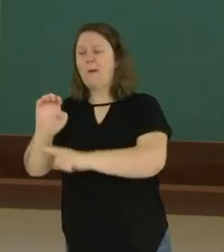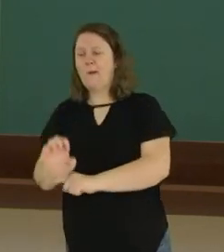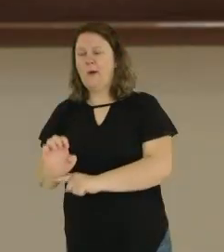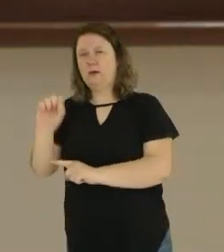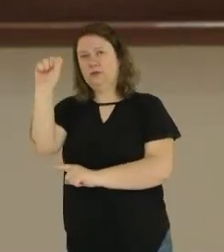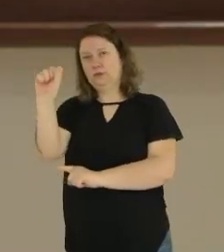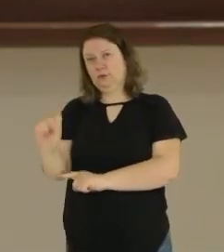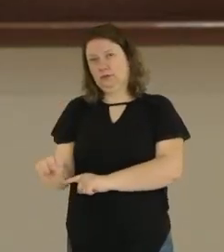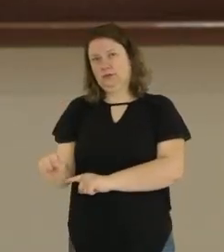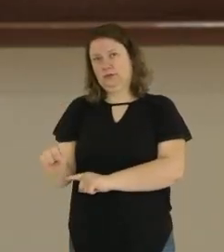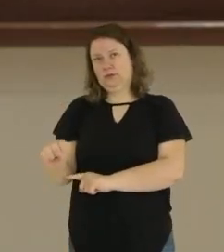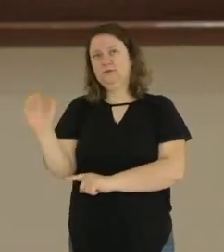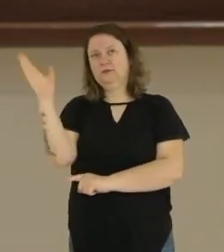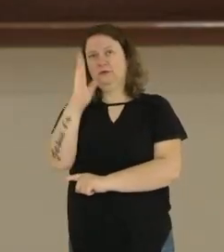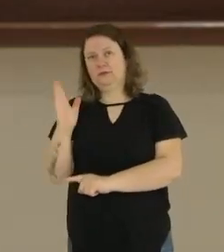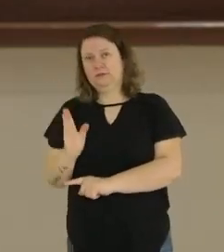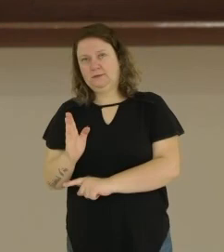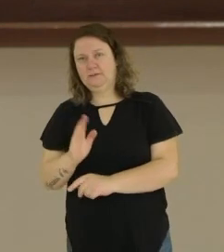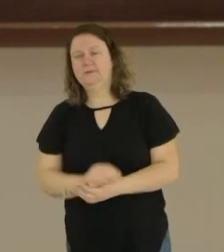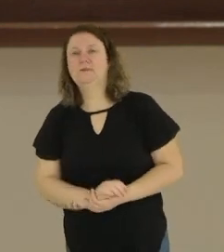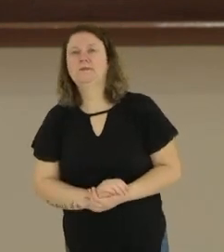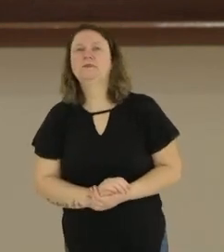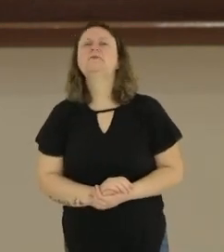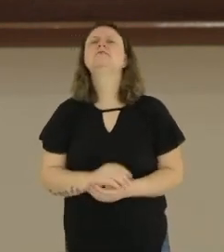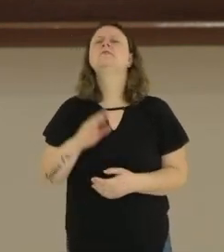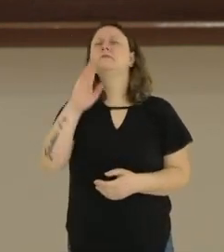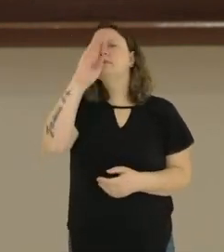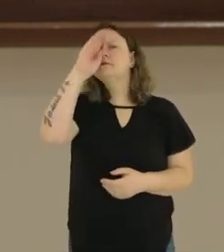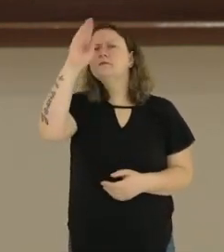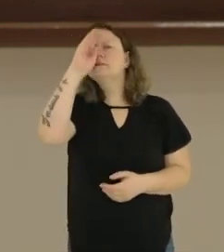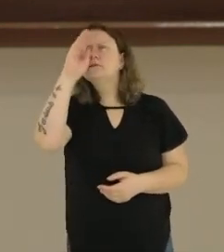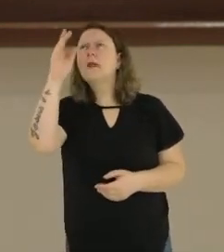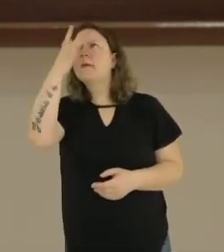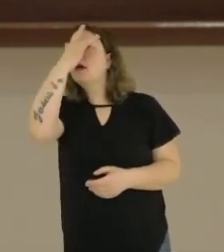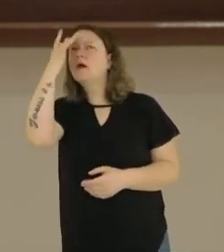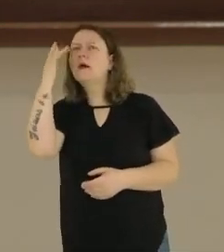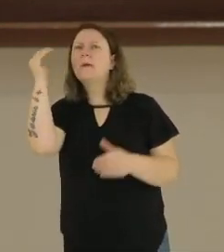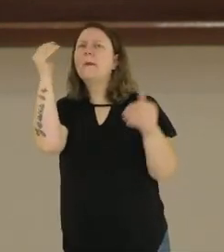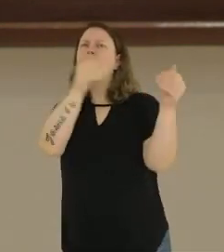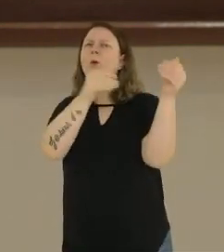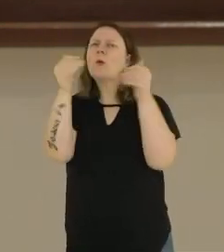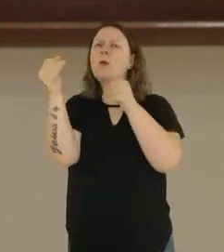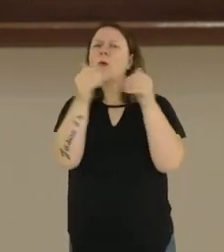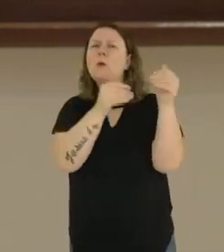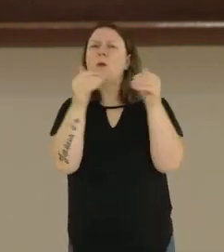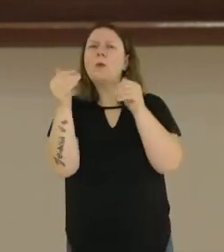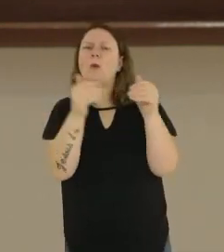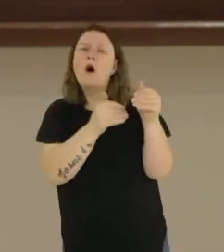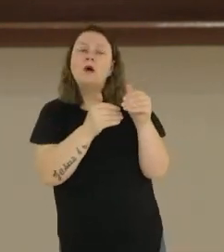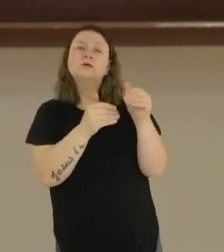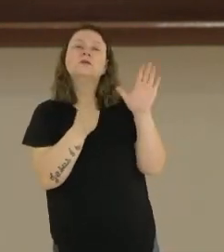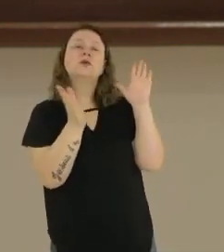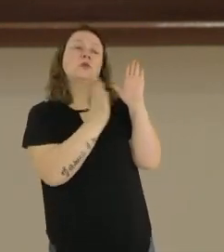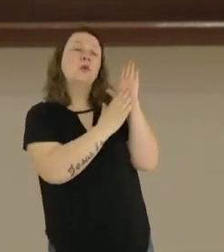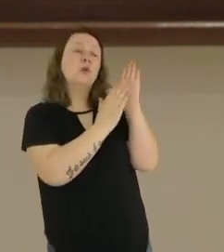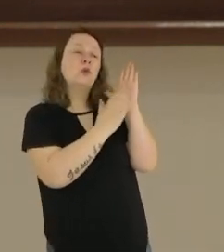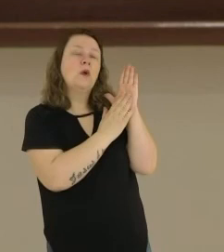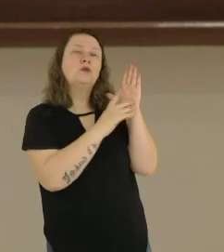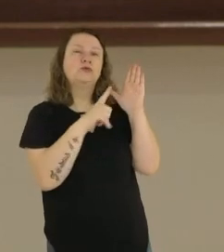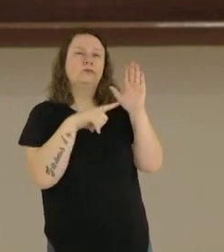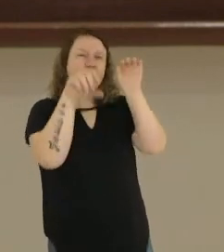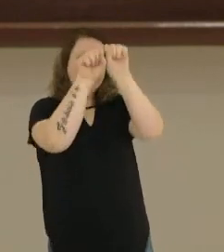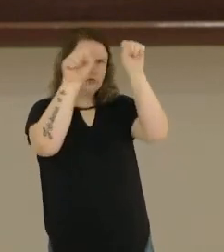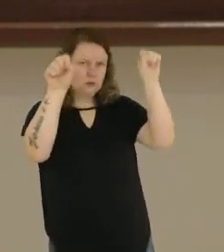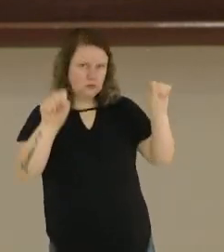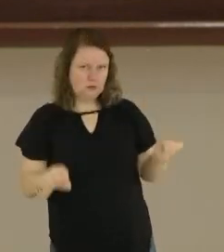vamos ver que inicialmente esses imigrantes europeus eles vão vir para cá com a proposta de sistemas de parceria.